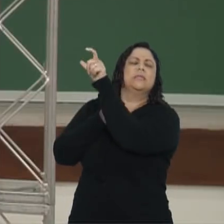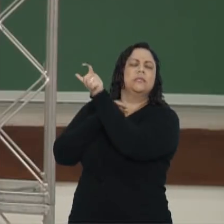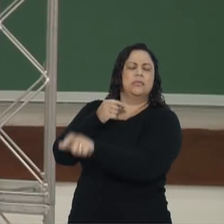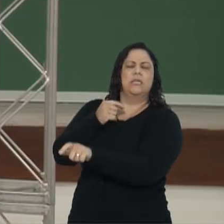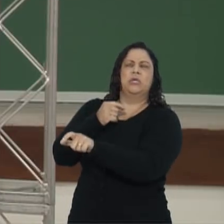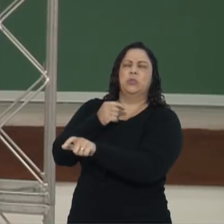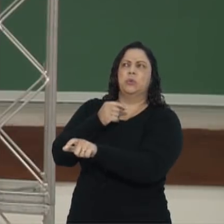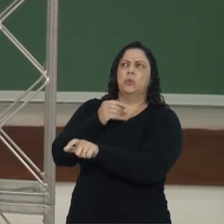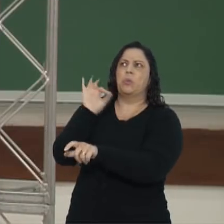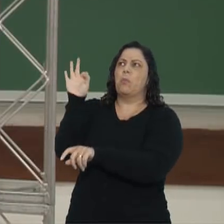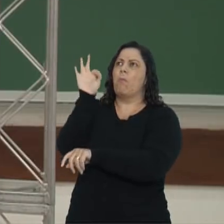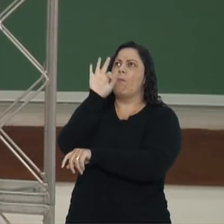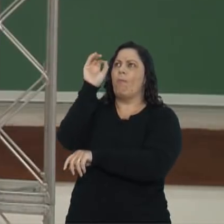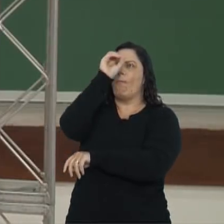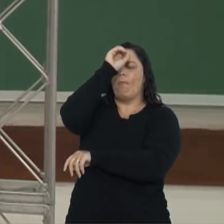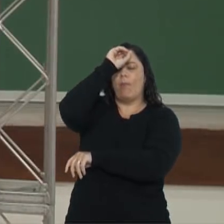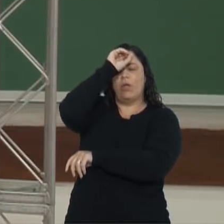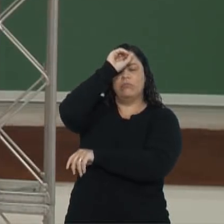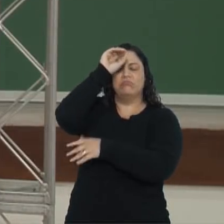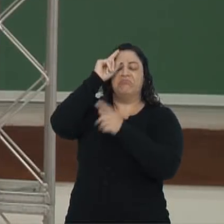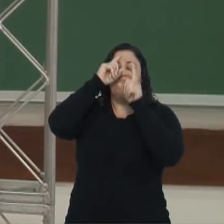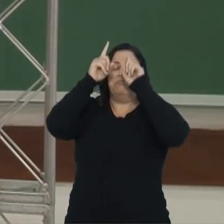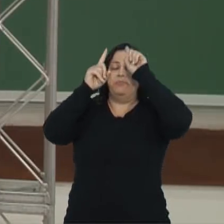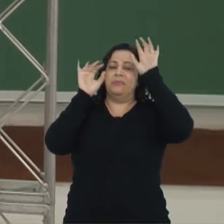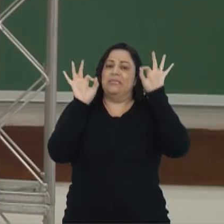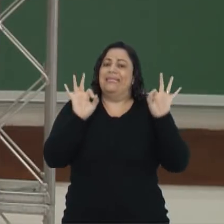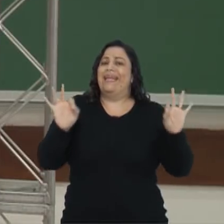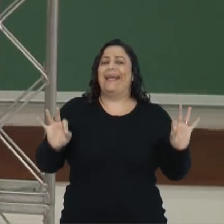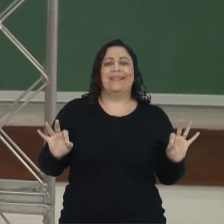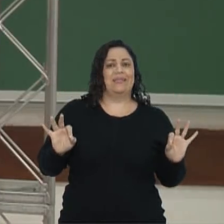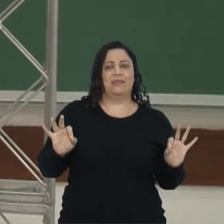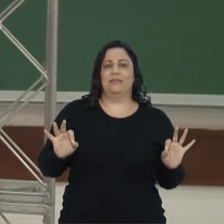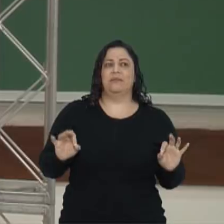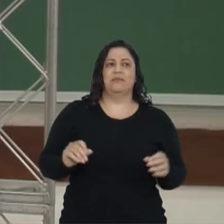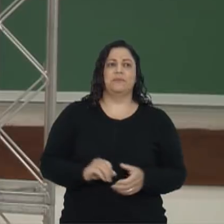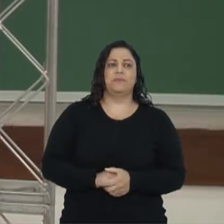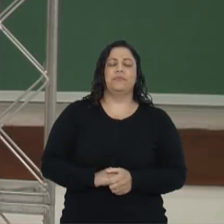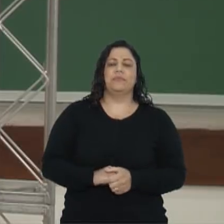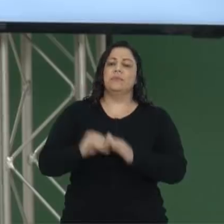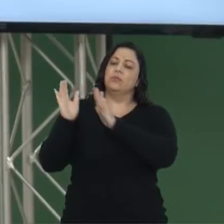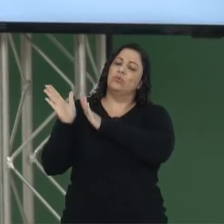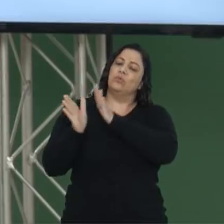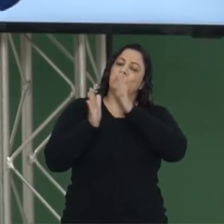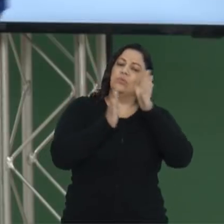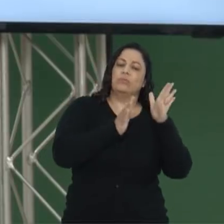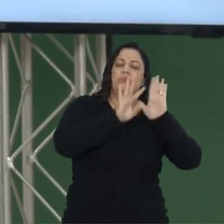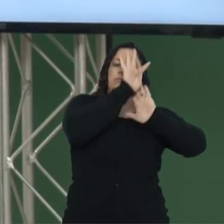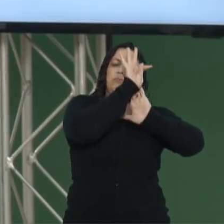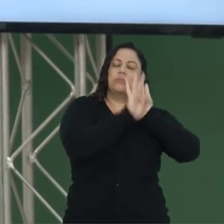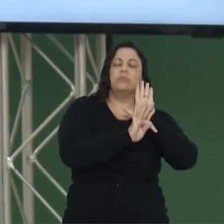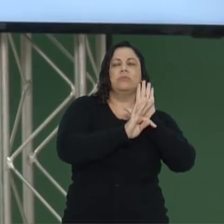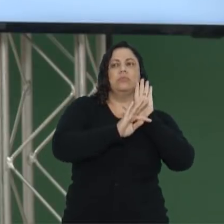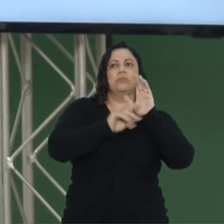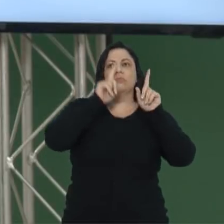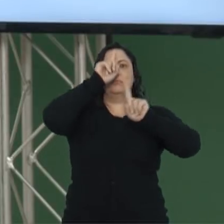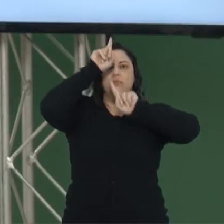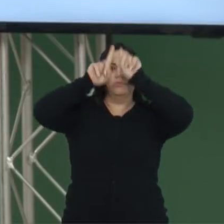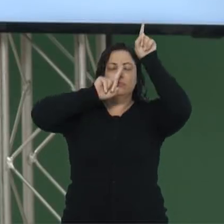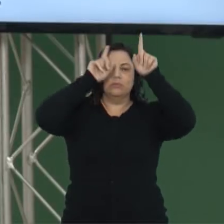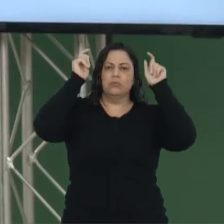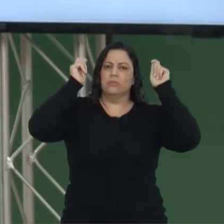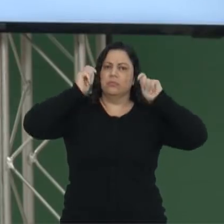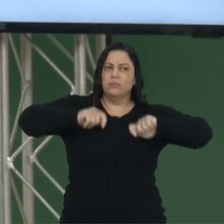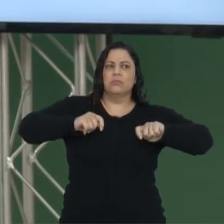criatividade. E aí eu trouxe um texto para fazer uma relação, que é o texto, o livro O Ócio Criativo. Ele